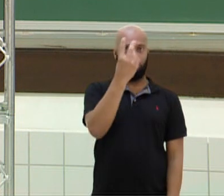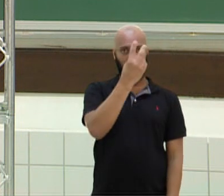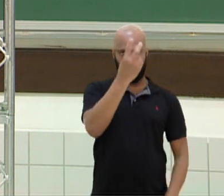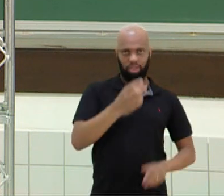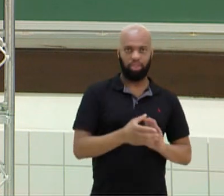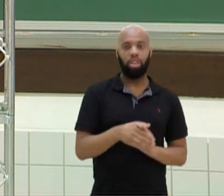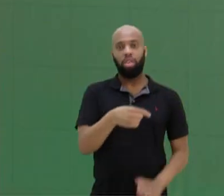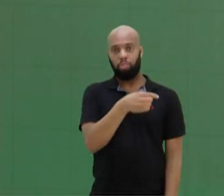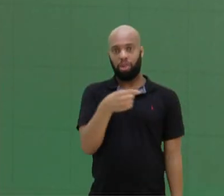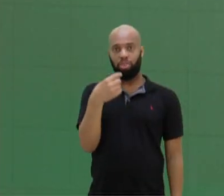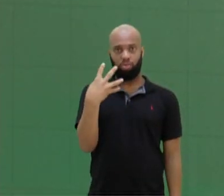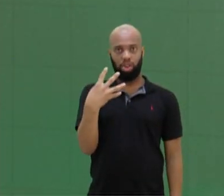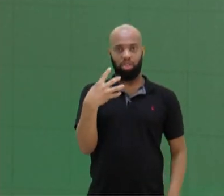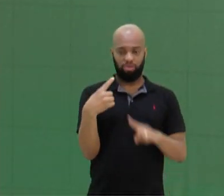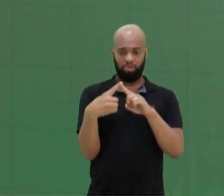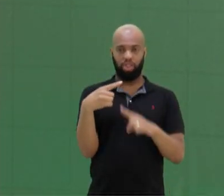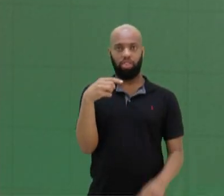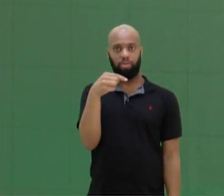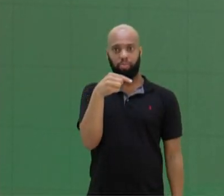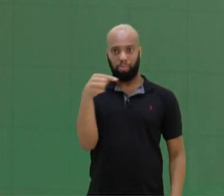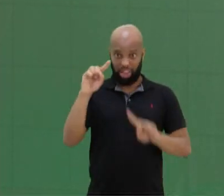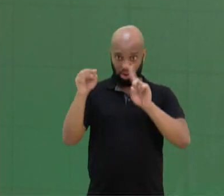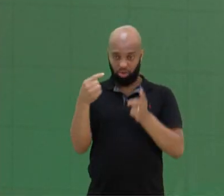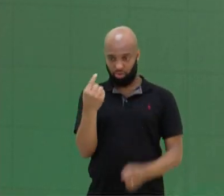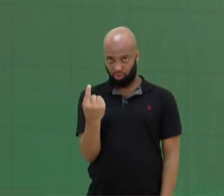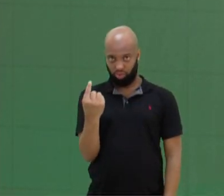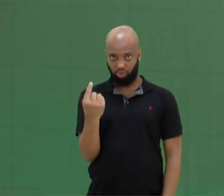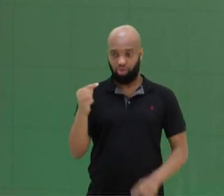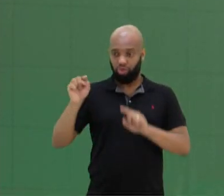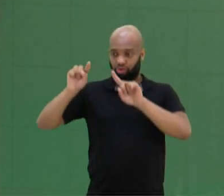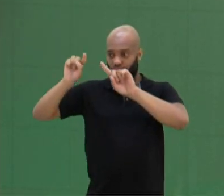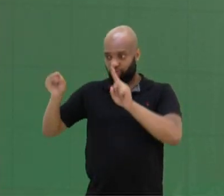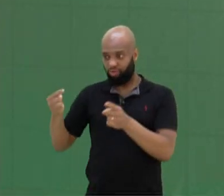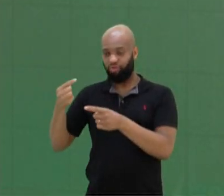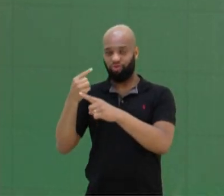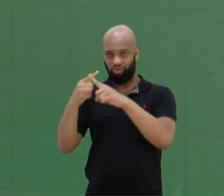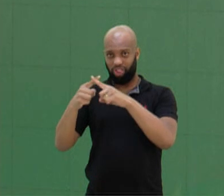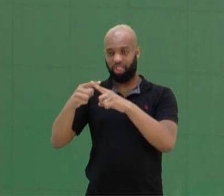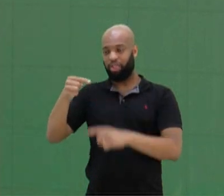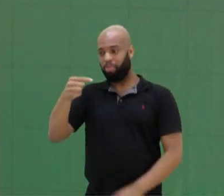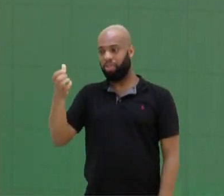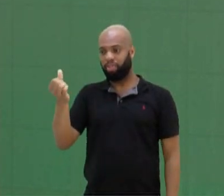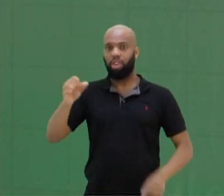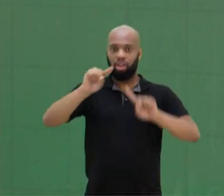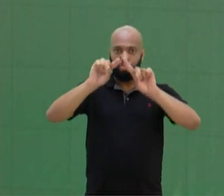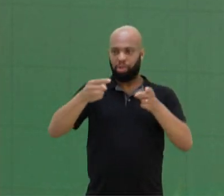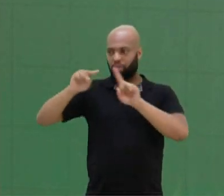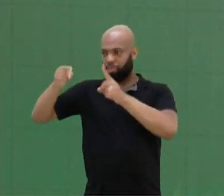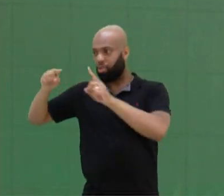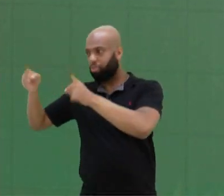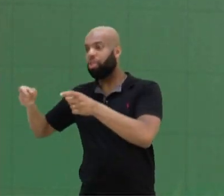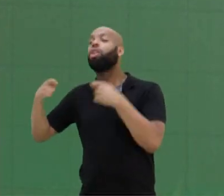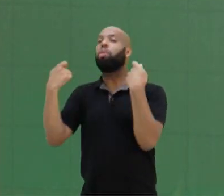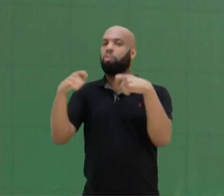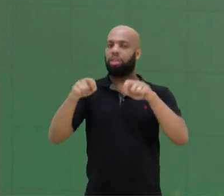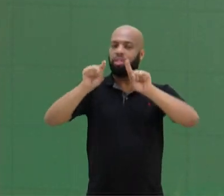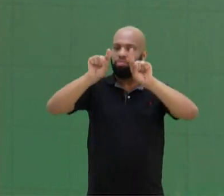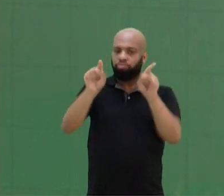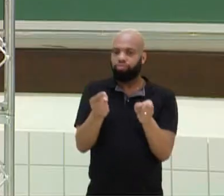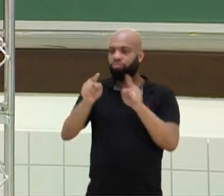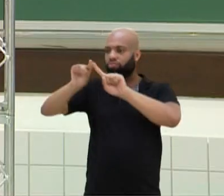menos 6. De uma forma bem prática, porque eu sei que você já resolveu bastante exercício de Bhaskara,